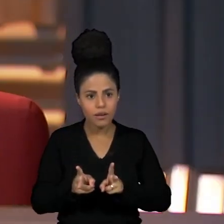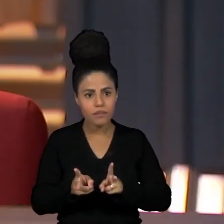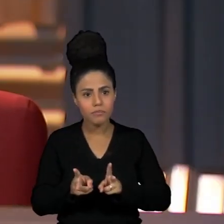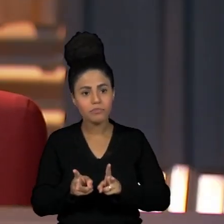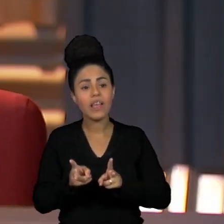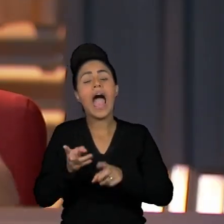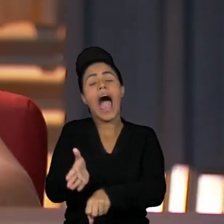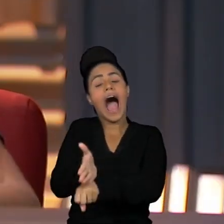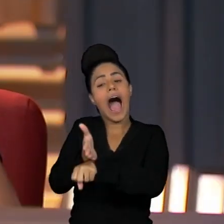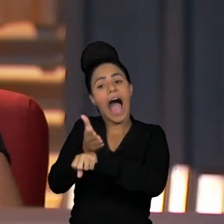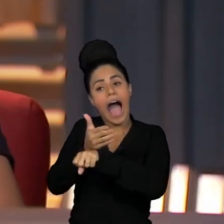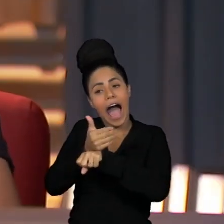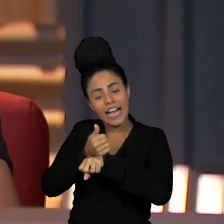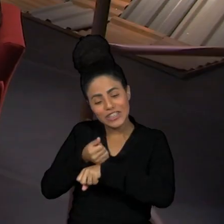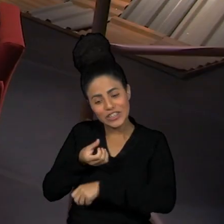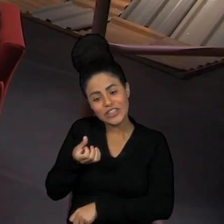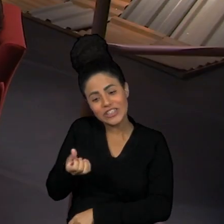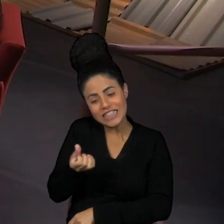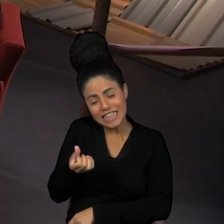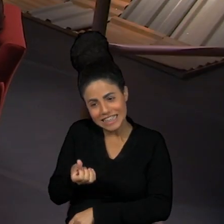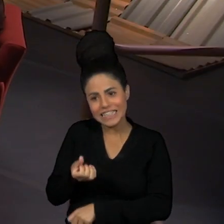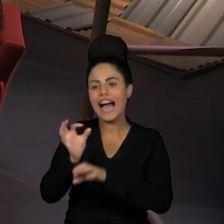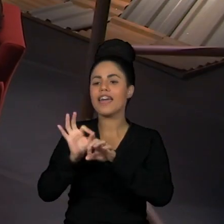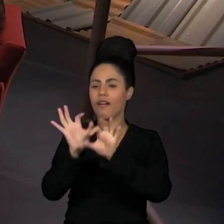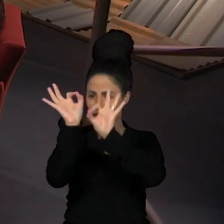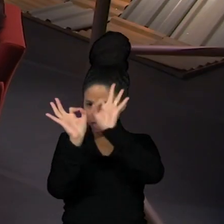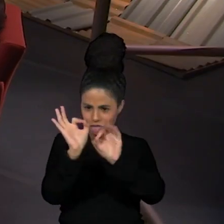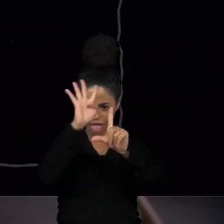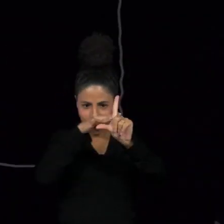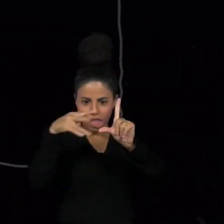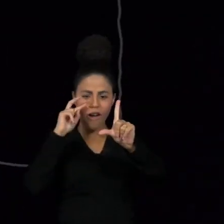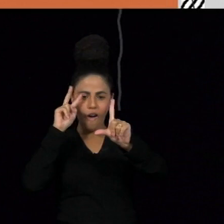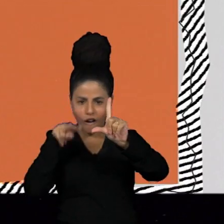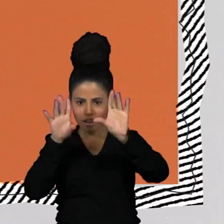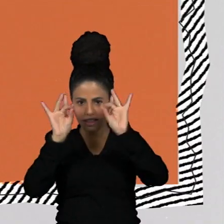de sextar de verdade, é na planilha. É na planilha.